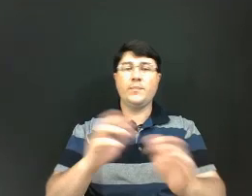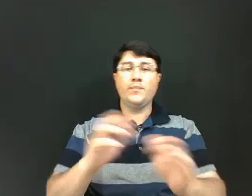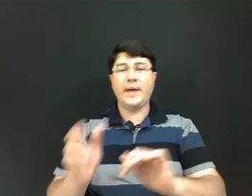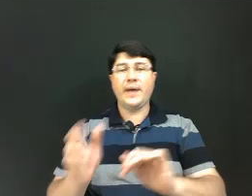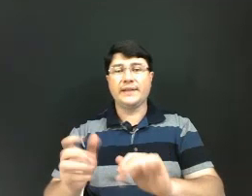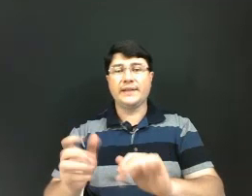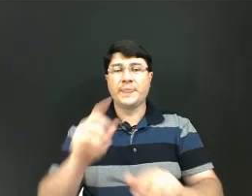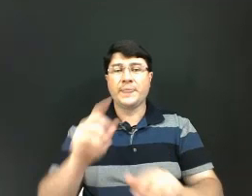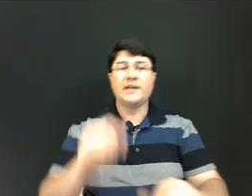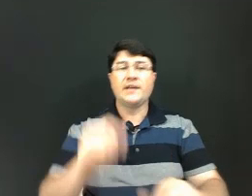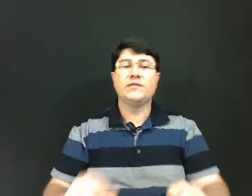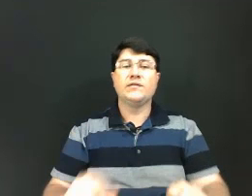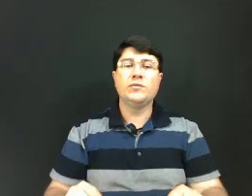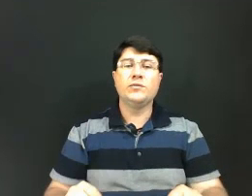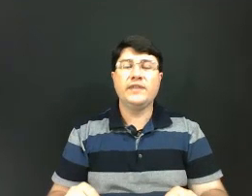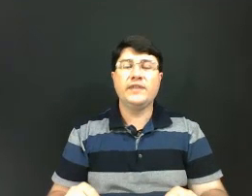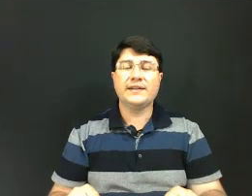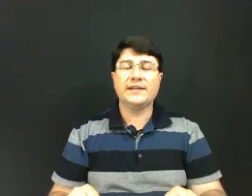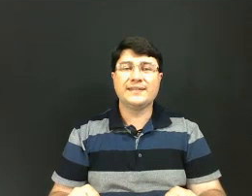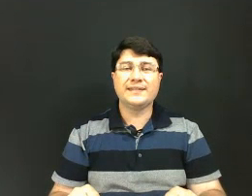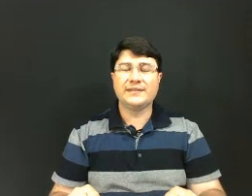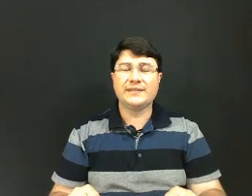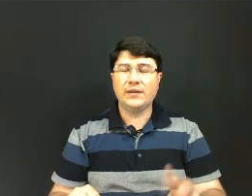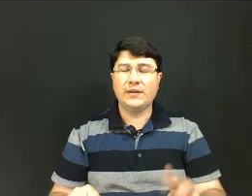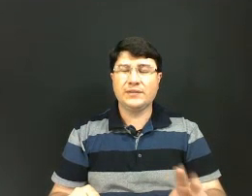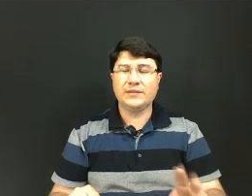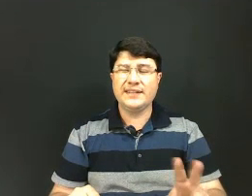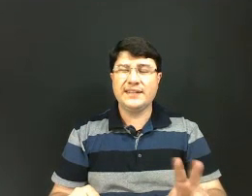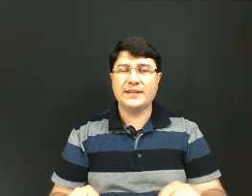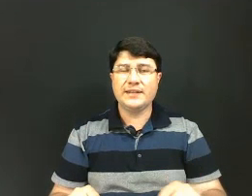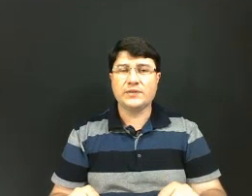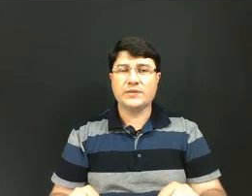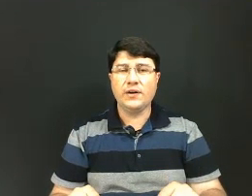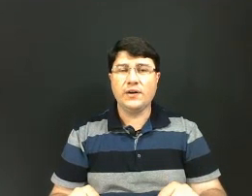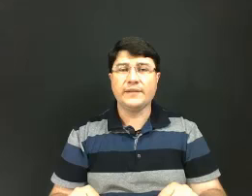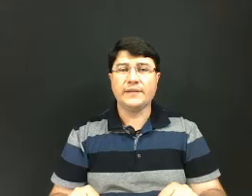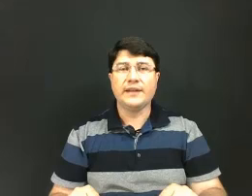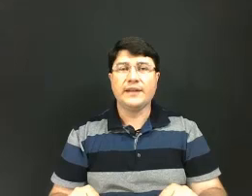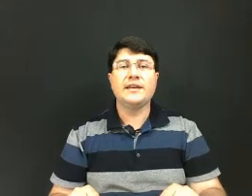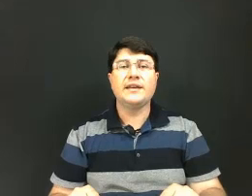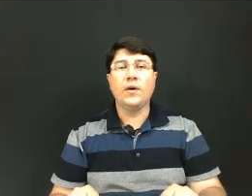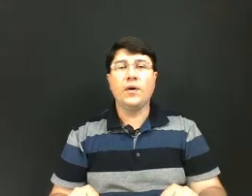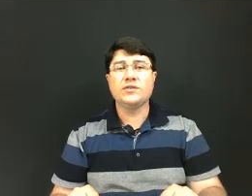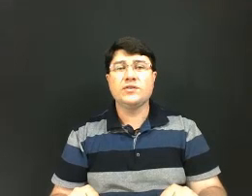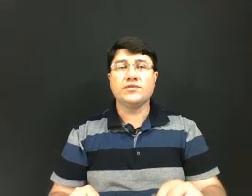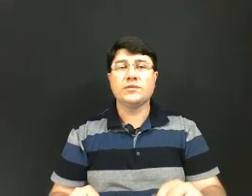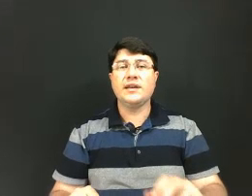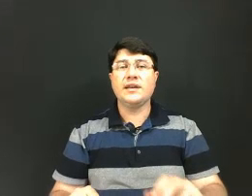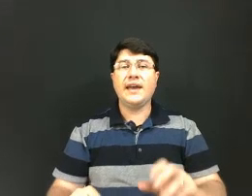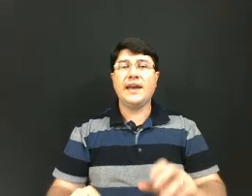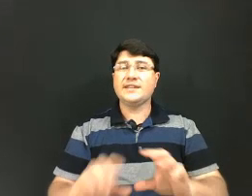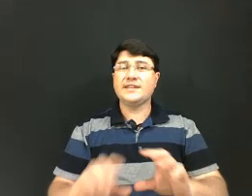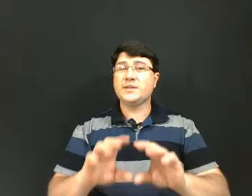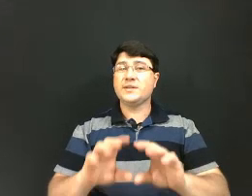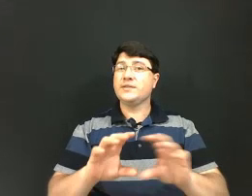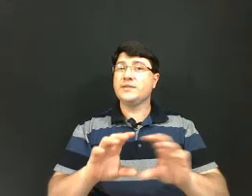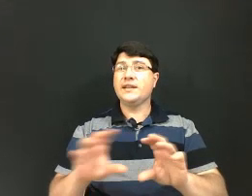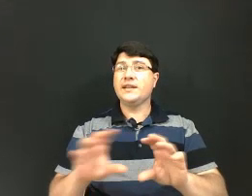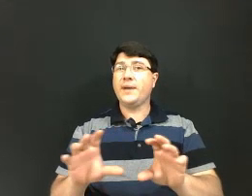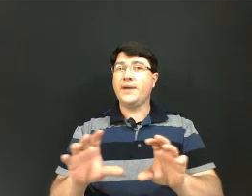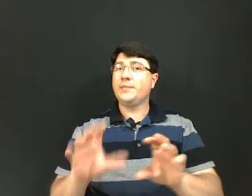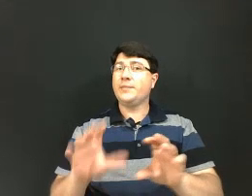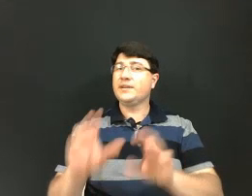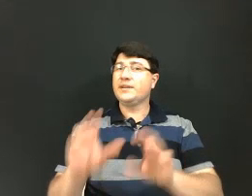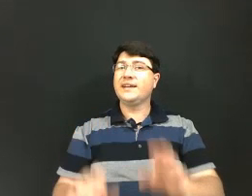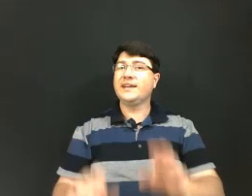de, para. Vamos ver 3 exemplos agora que mostram que essa expressão